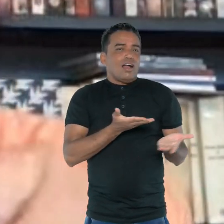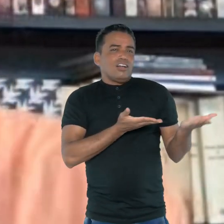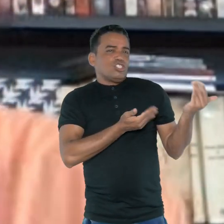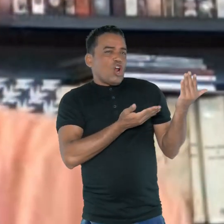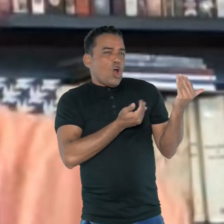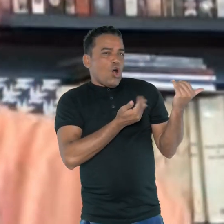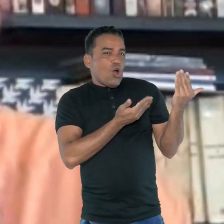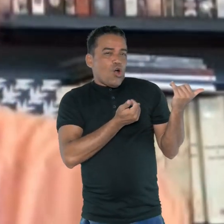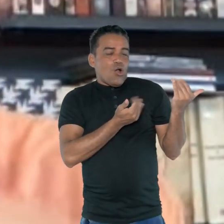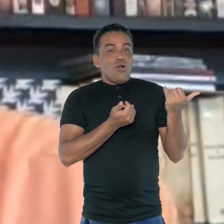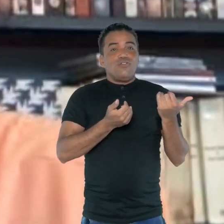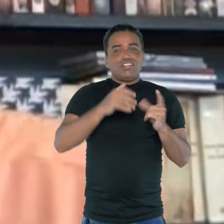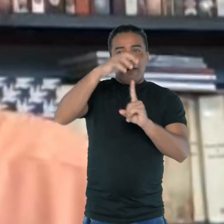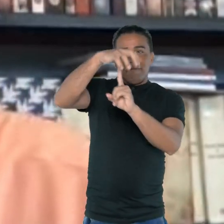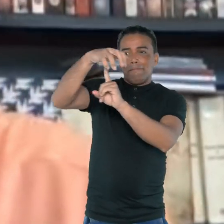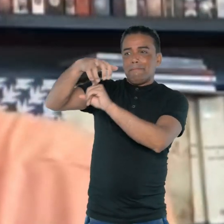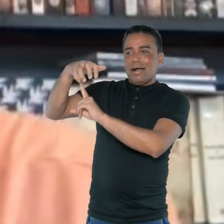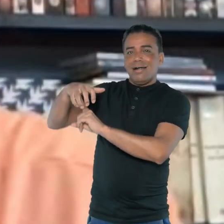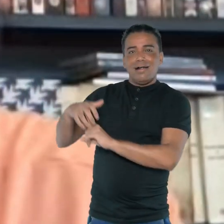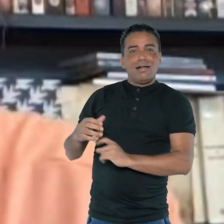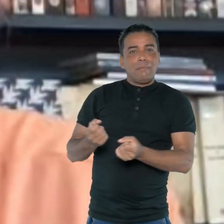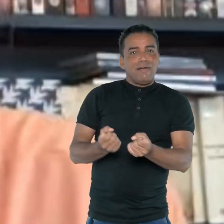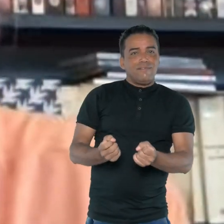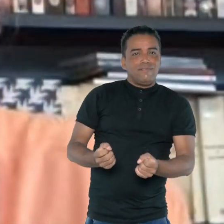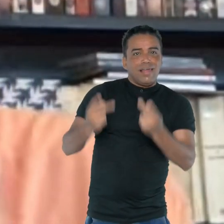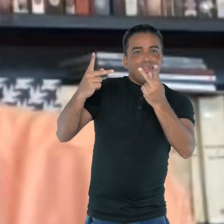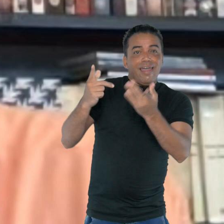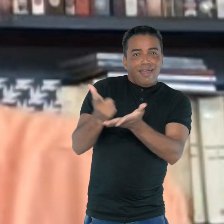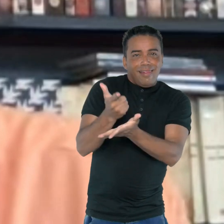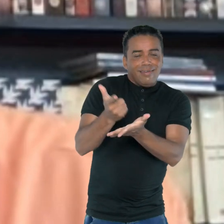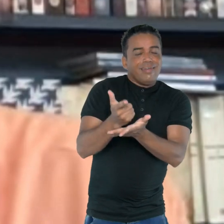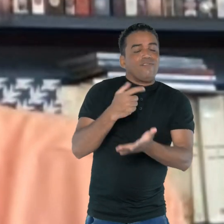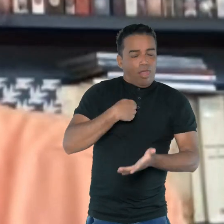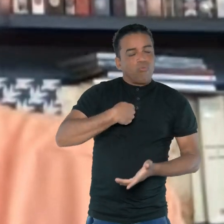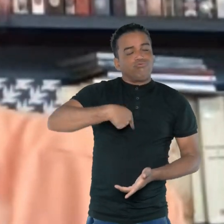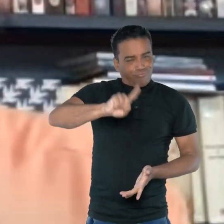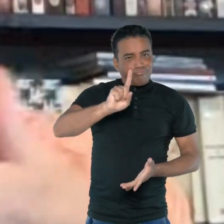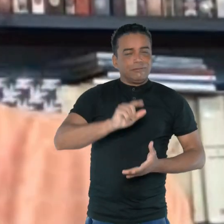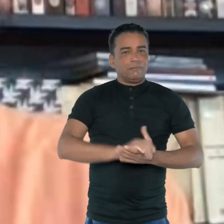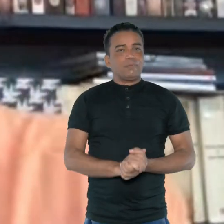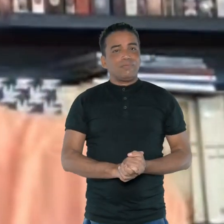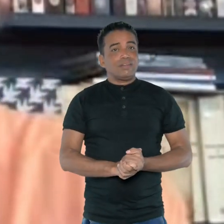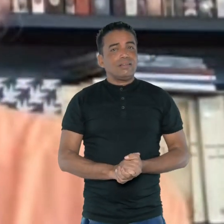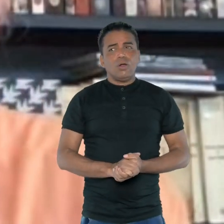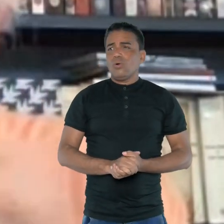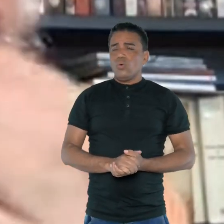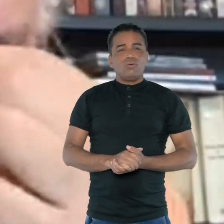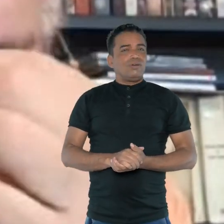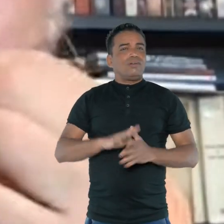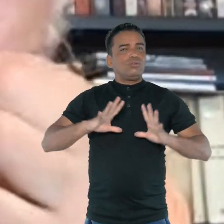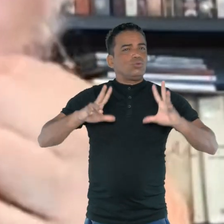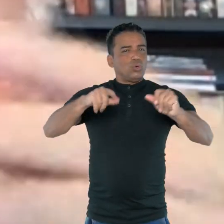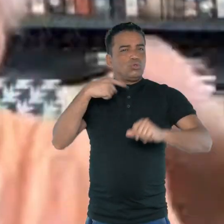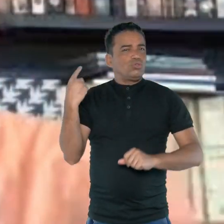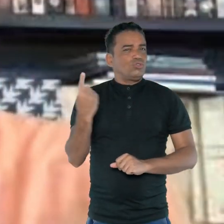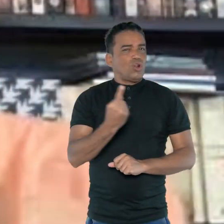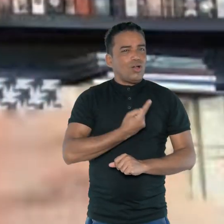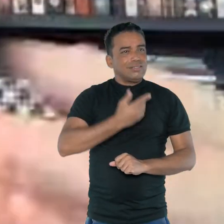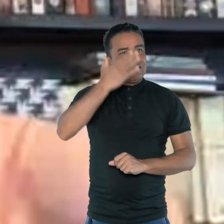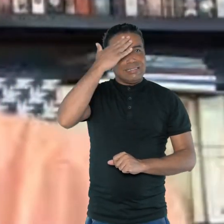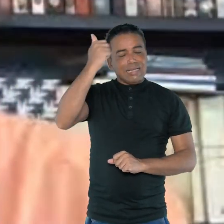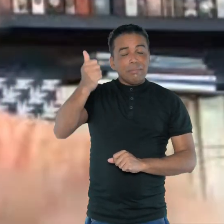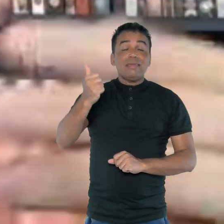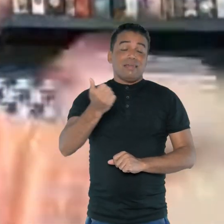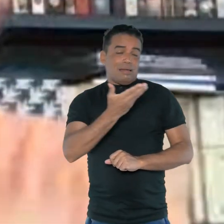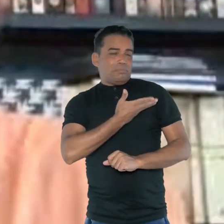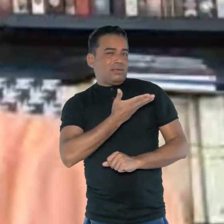rapazinho, já montava banca na praça para vender livro. E aí o livro desse autor, todos nós, os amigos,